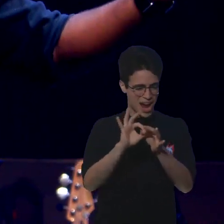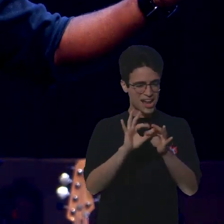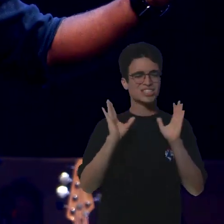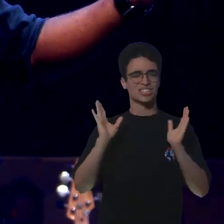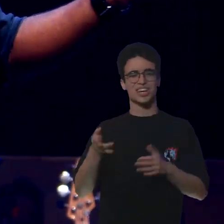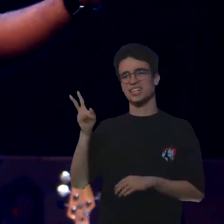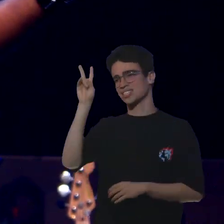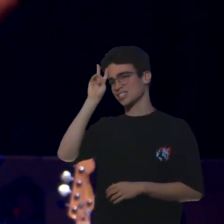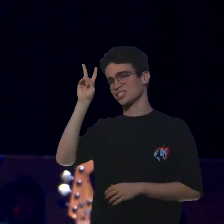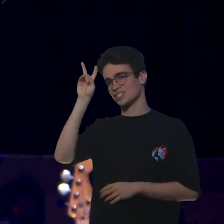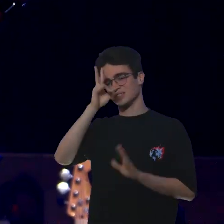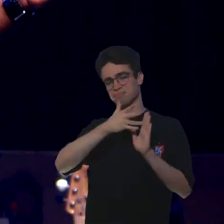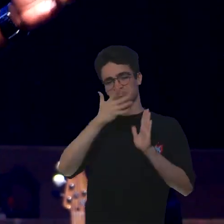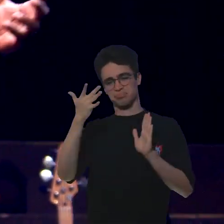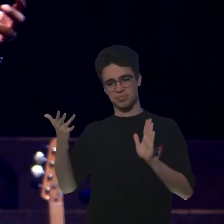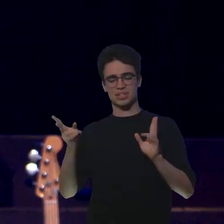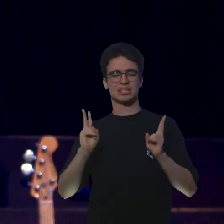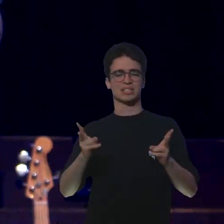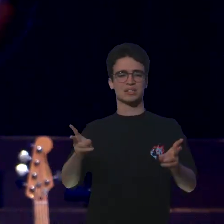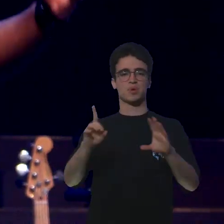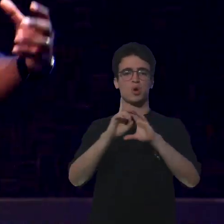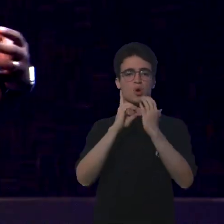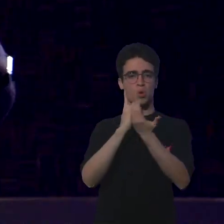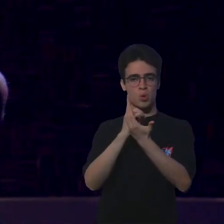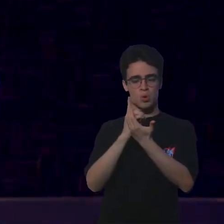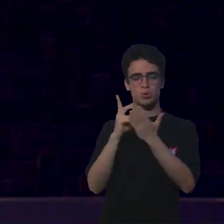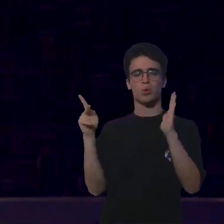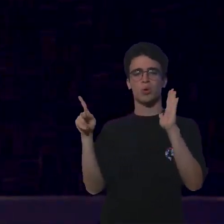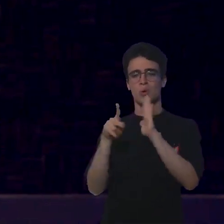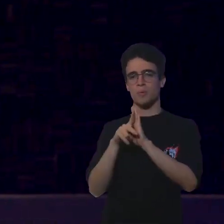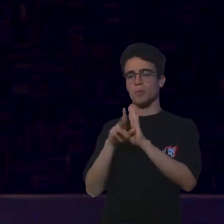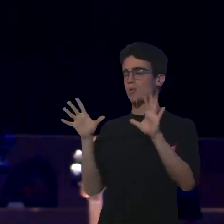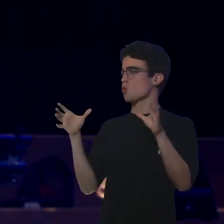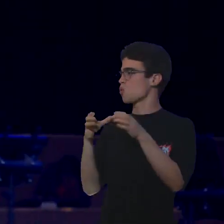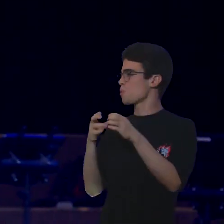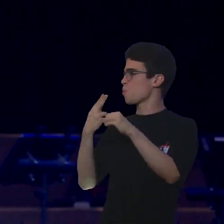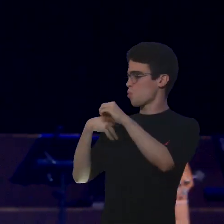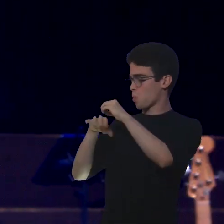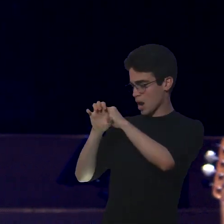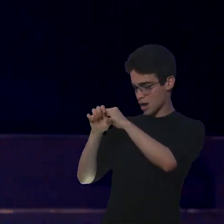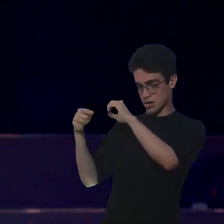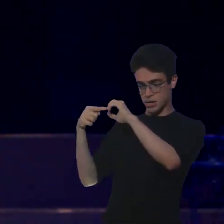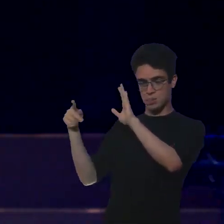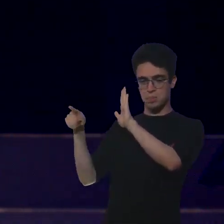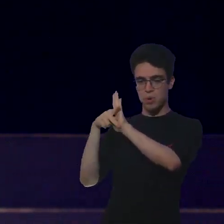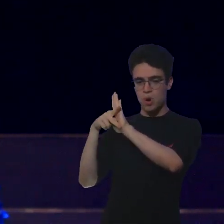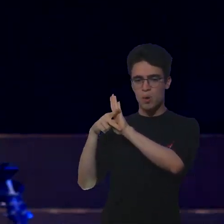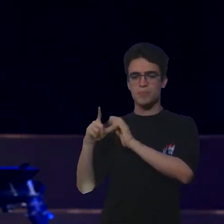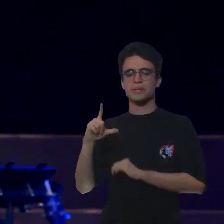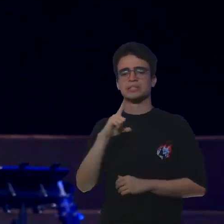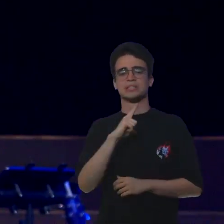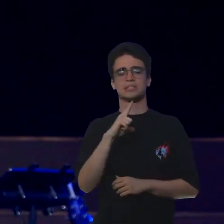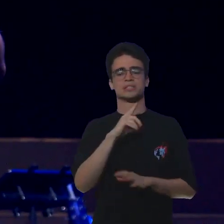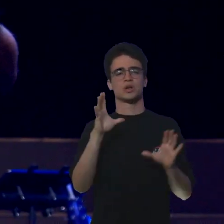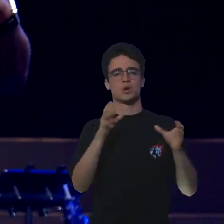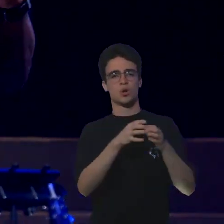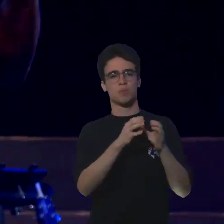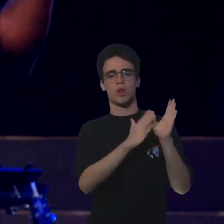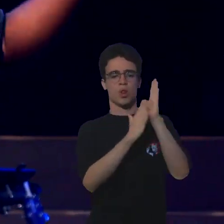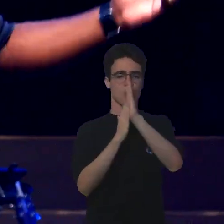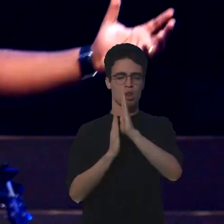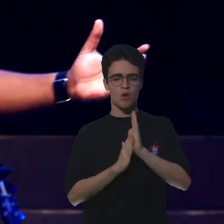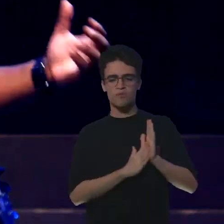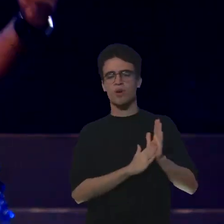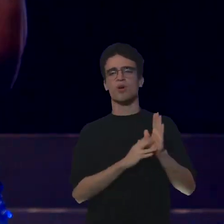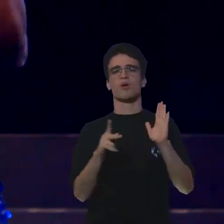desde segunda-feira com cultos pela coordenação da juventude do One, e aí tem a banda do One